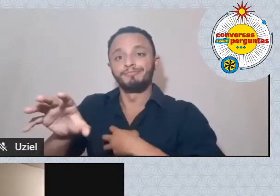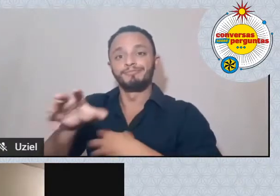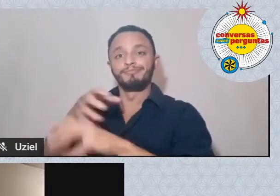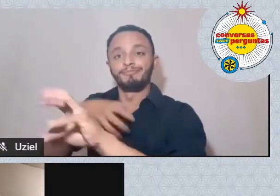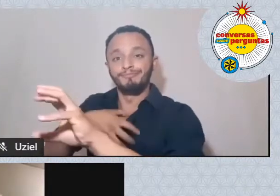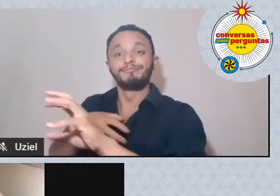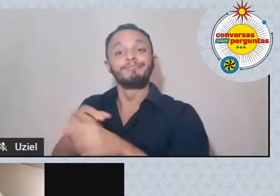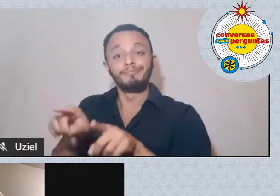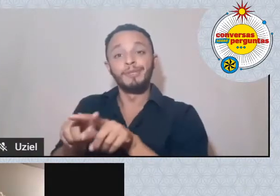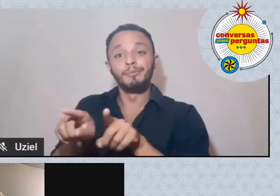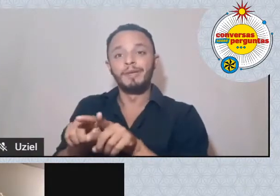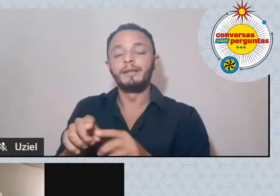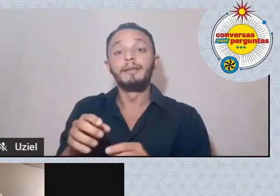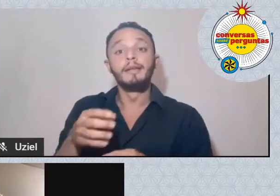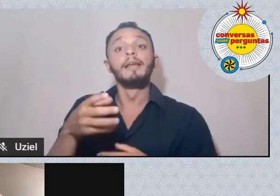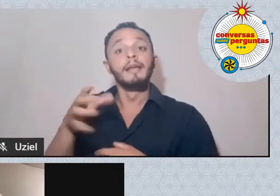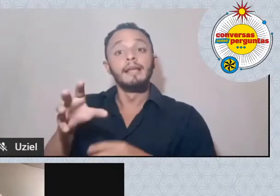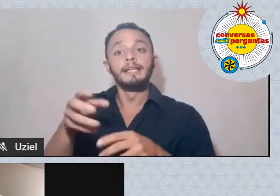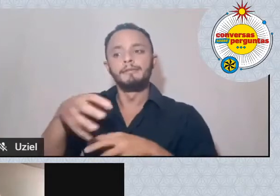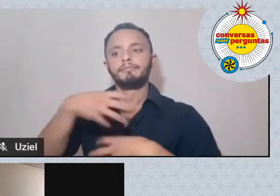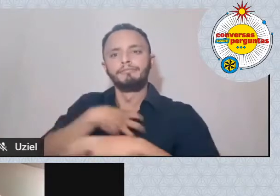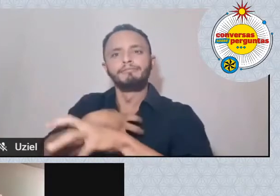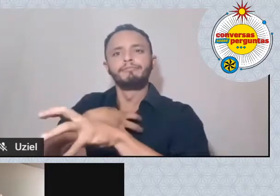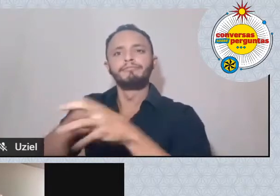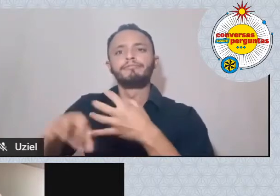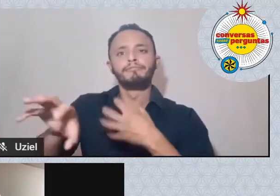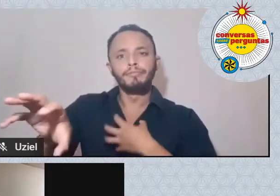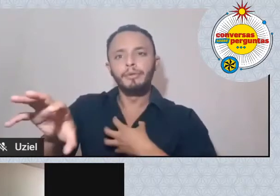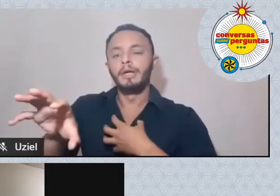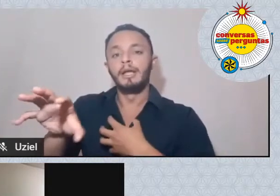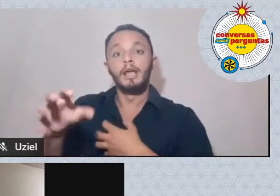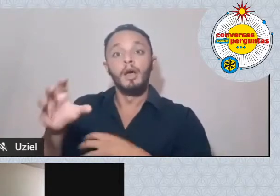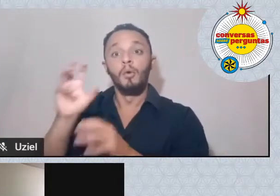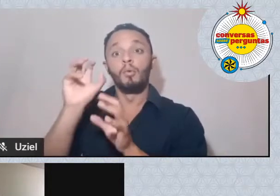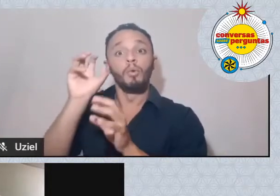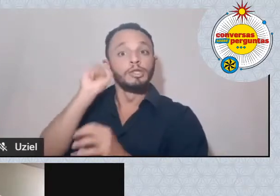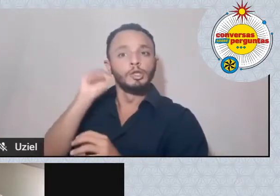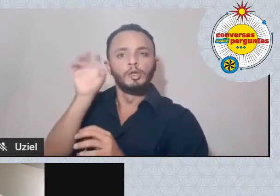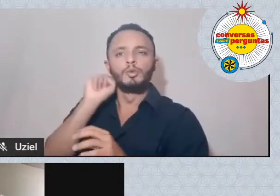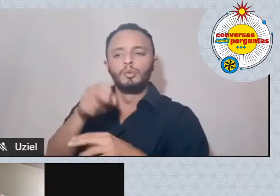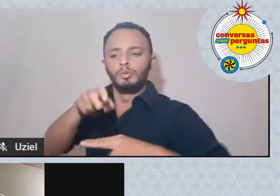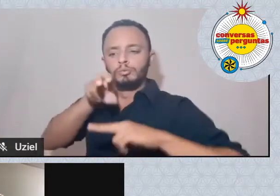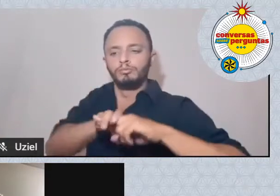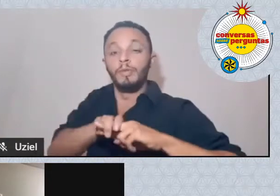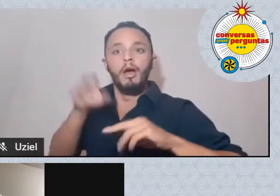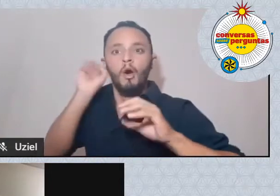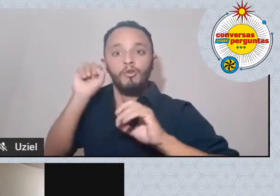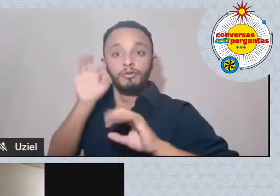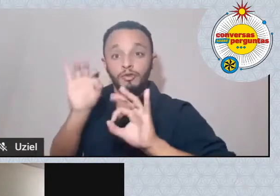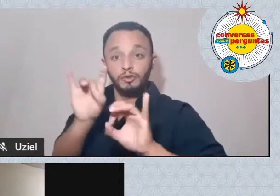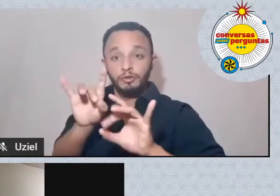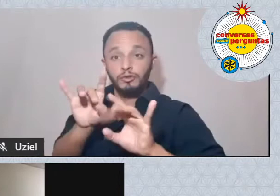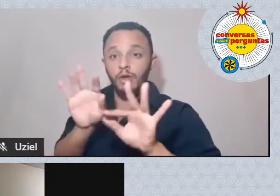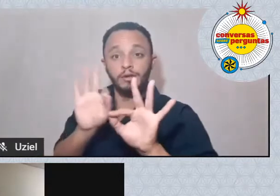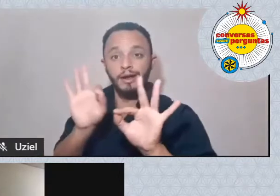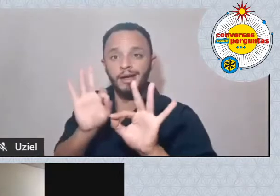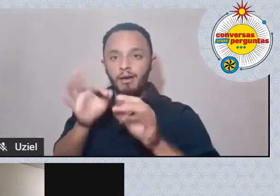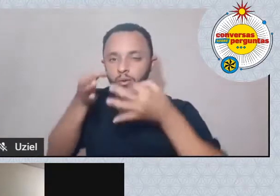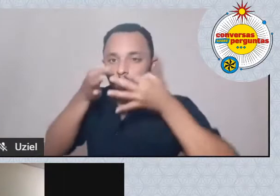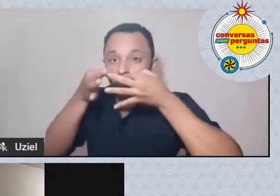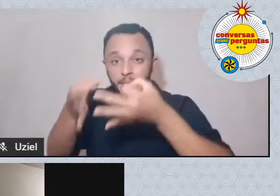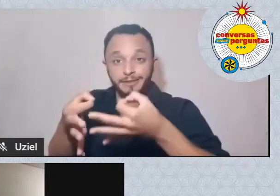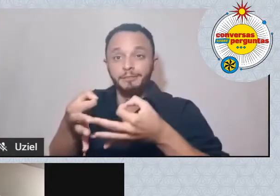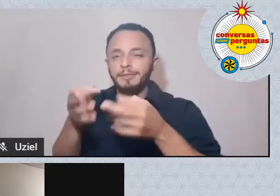E que a escuta pode ser feita não é só com os ouvidos, né? Vamos pegar